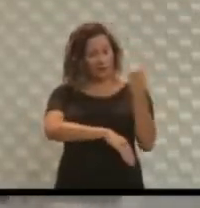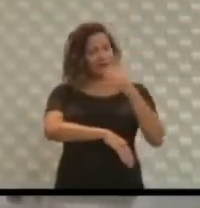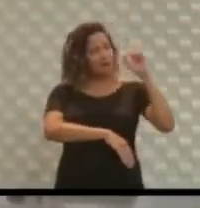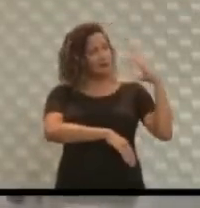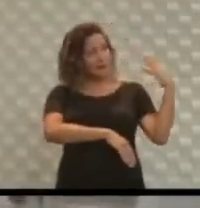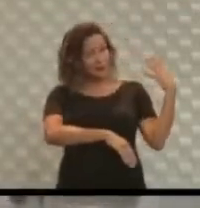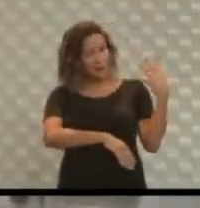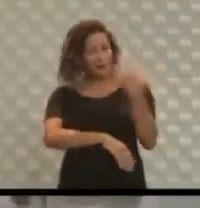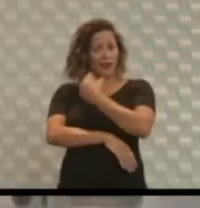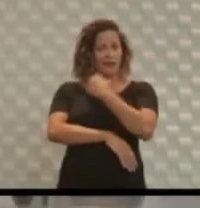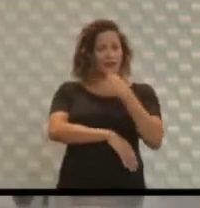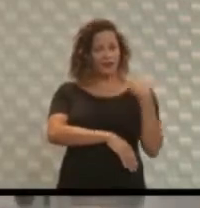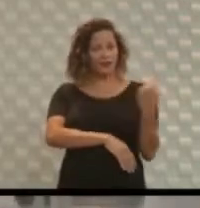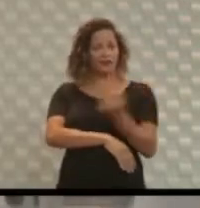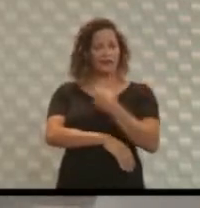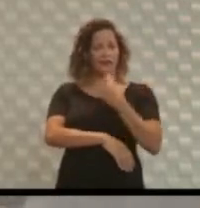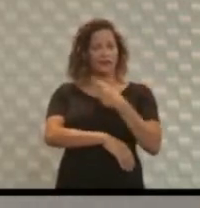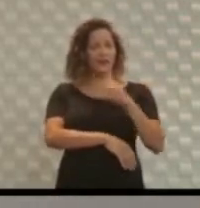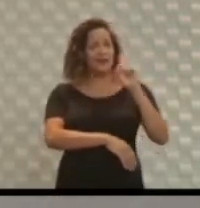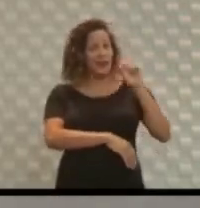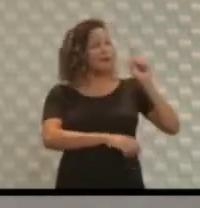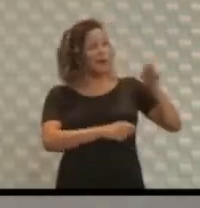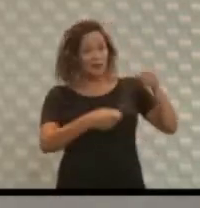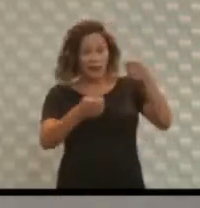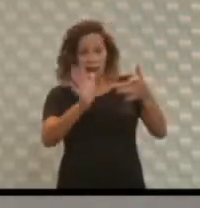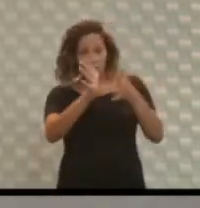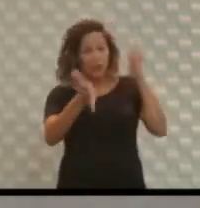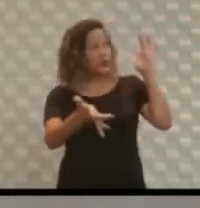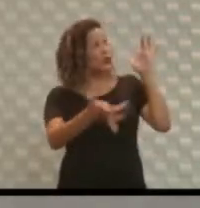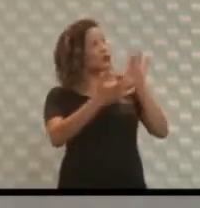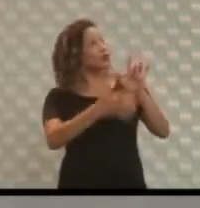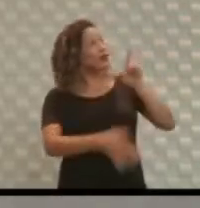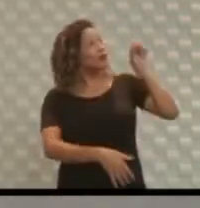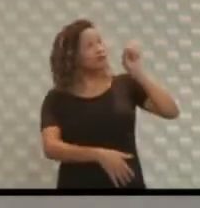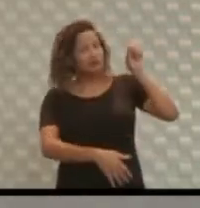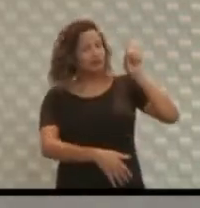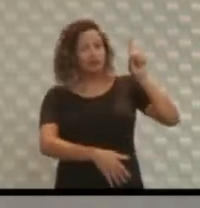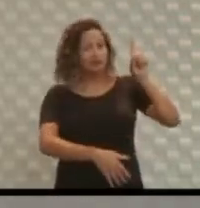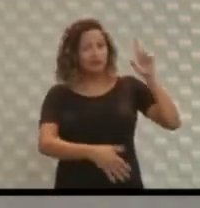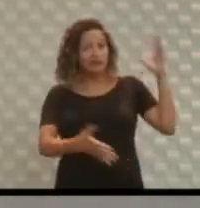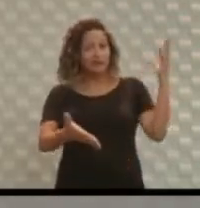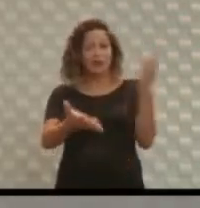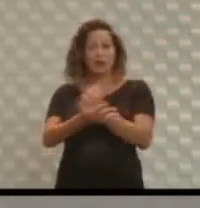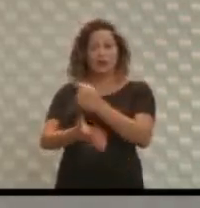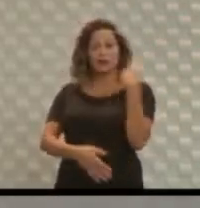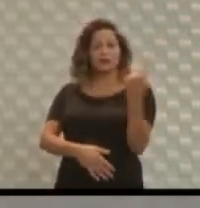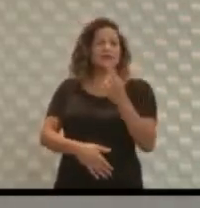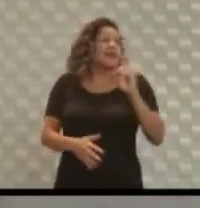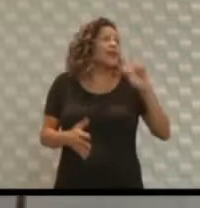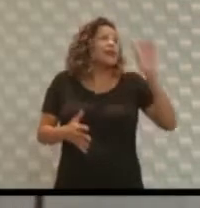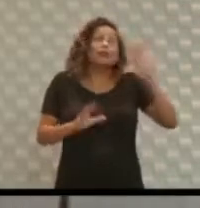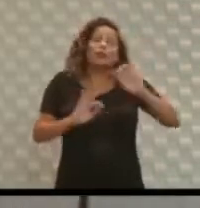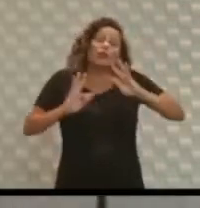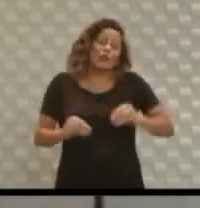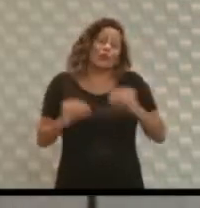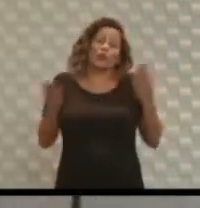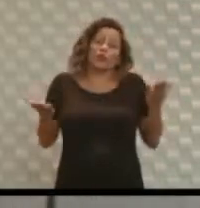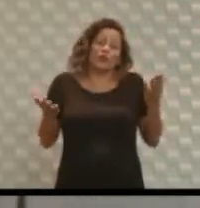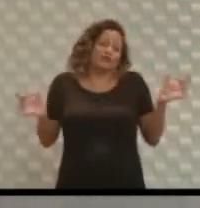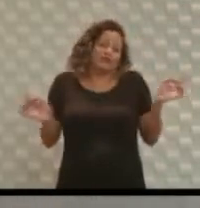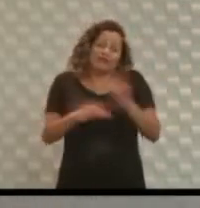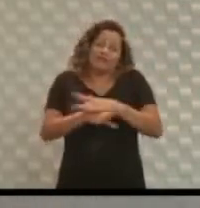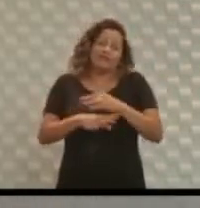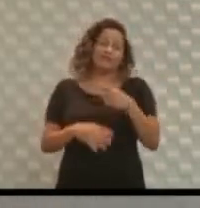Salvador, aquele que enviou Jesus e nos resgatou para Ele, quer dizer, Ele é tudo para nós, né? A sua lei passa